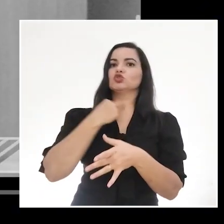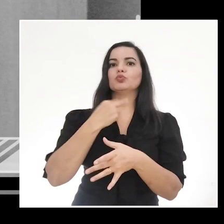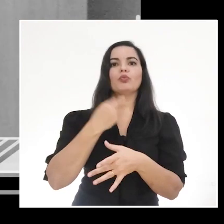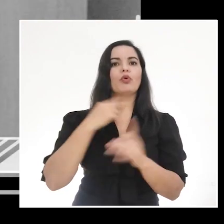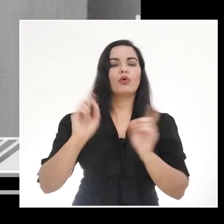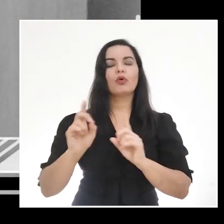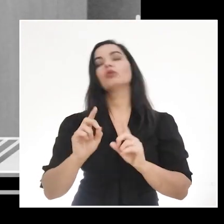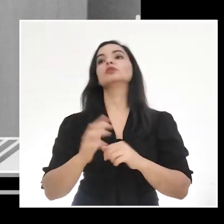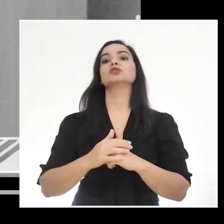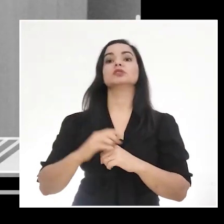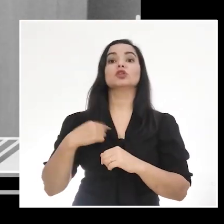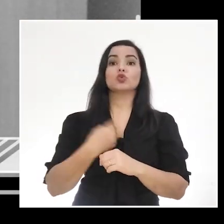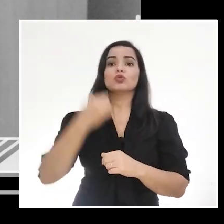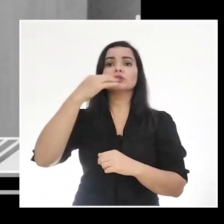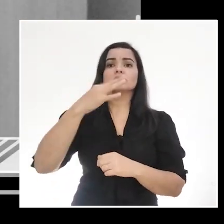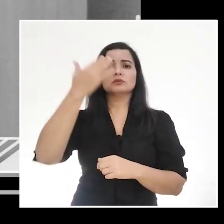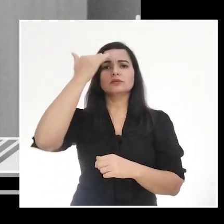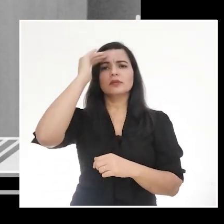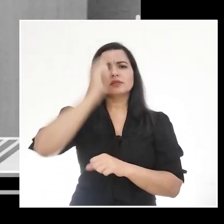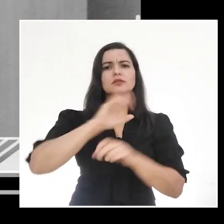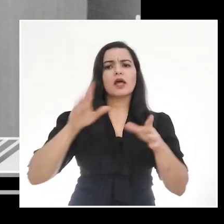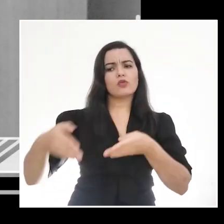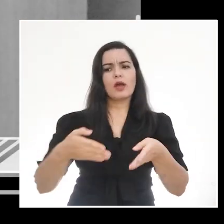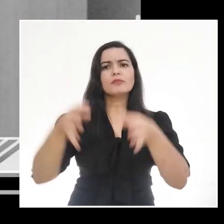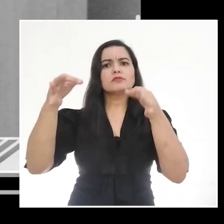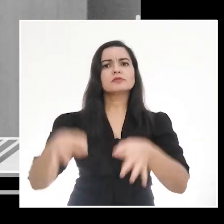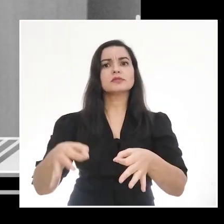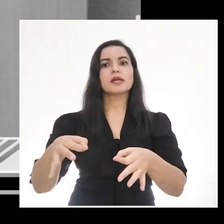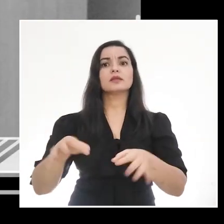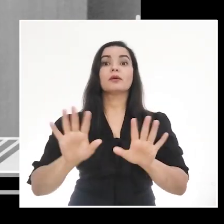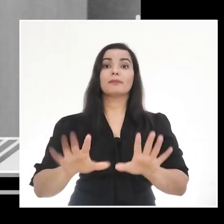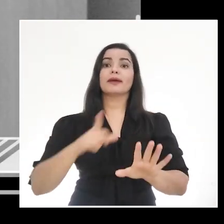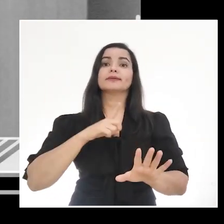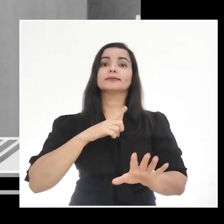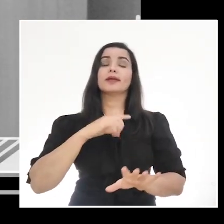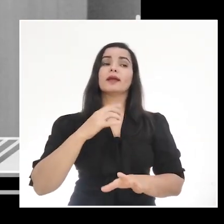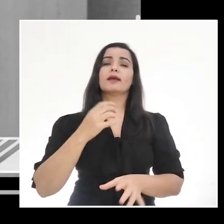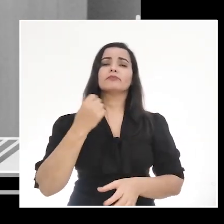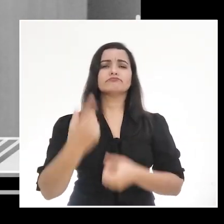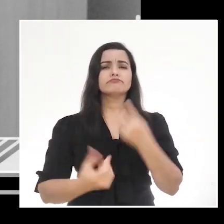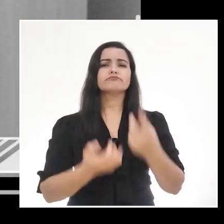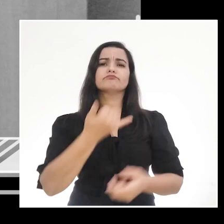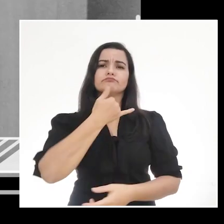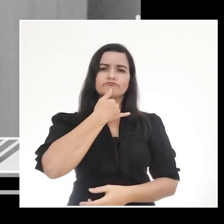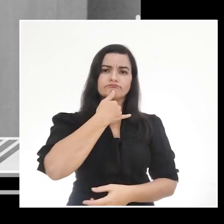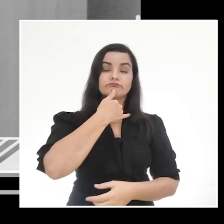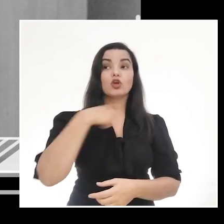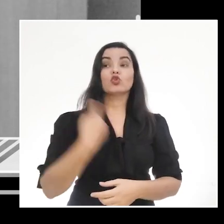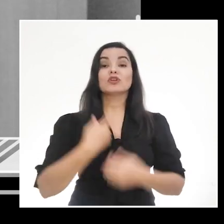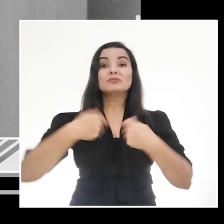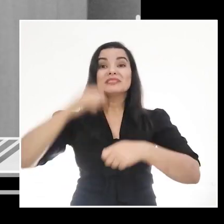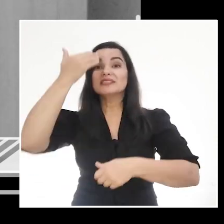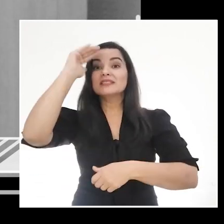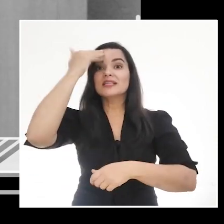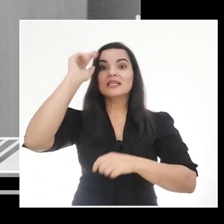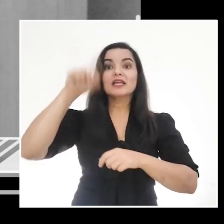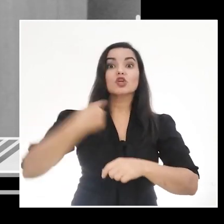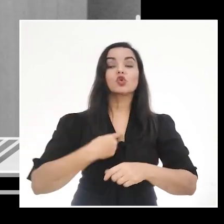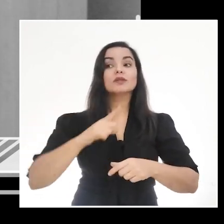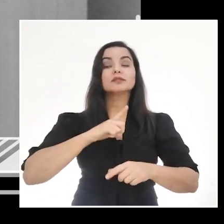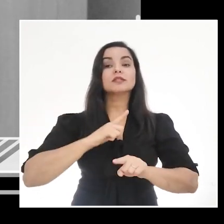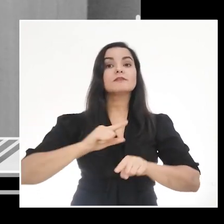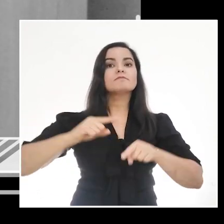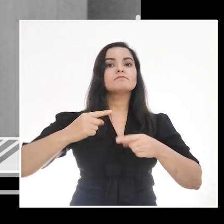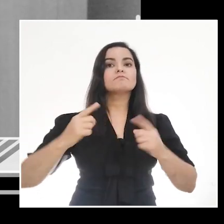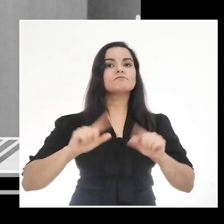A gente só não desiste porque a gente sabe que esse é o caminho, mas há muita frustração. Nós temos que entender que nós estamos lidando com pessoas e